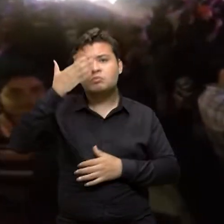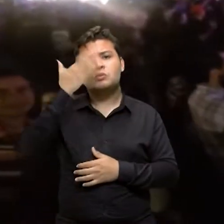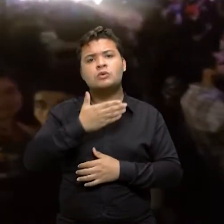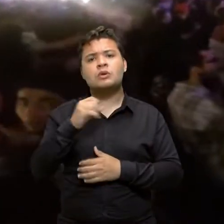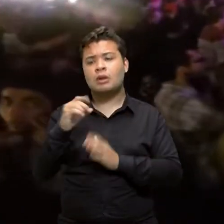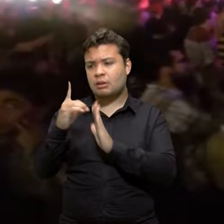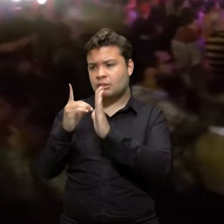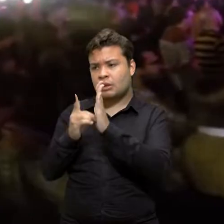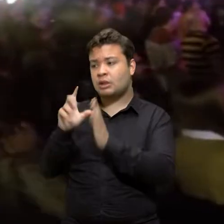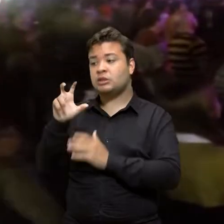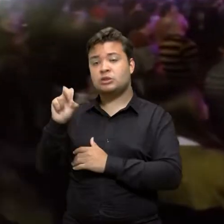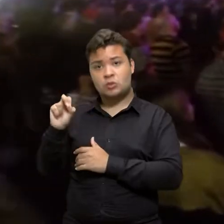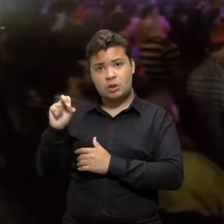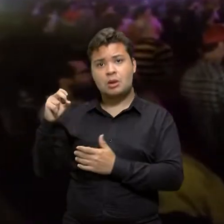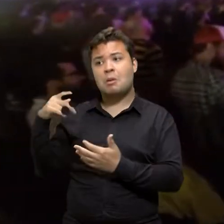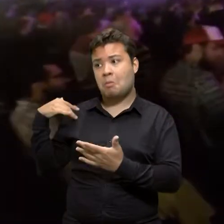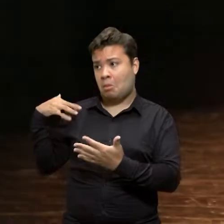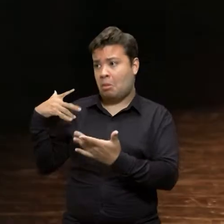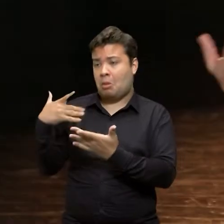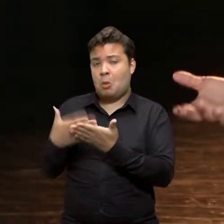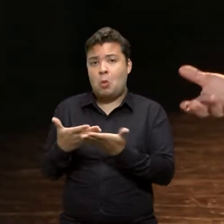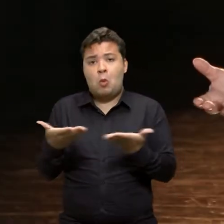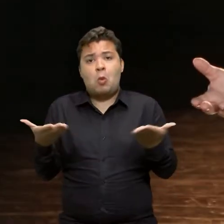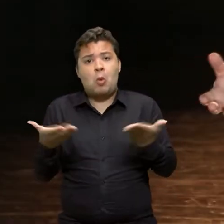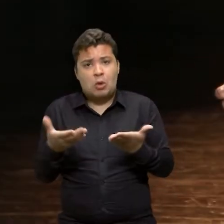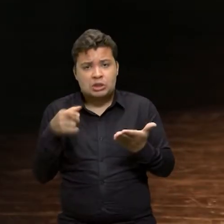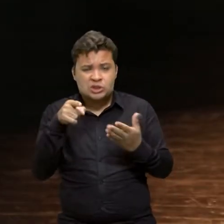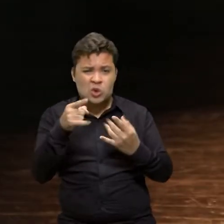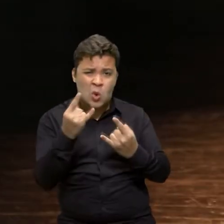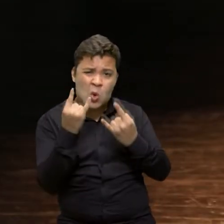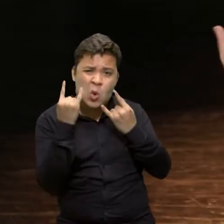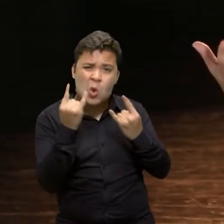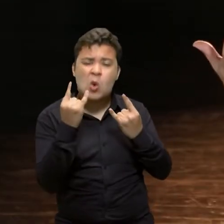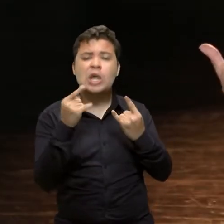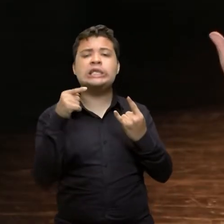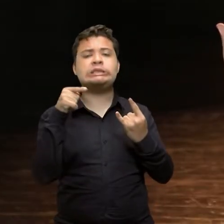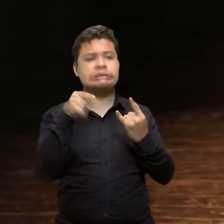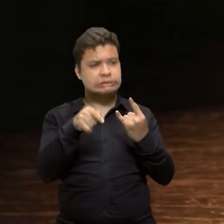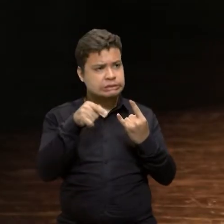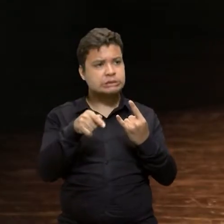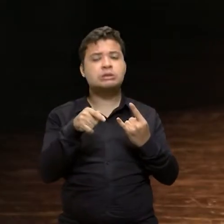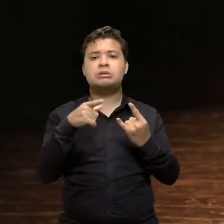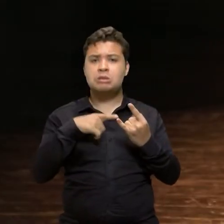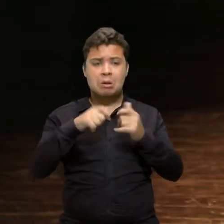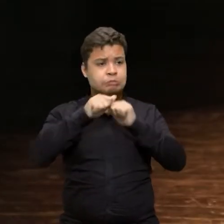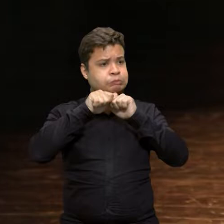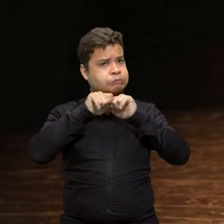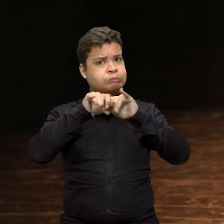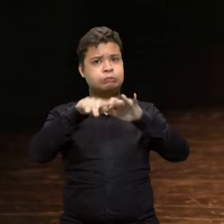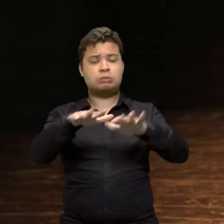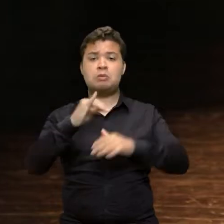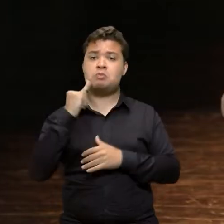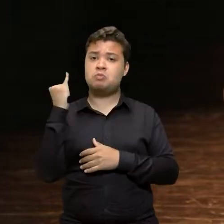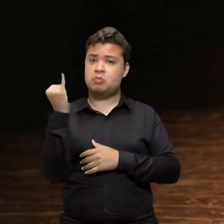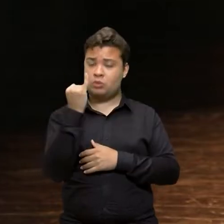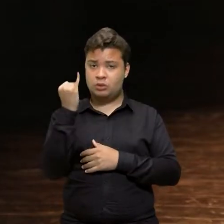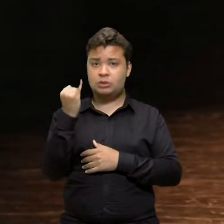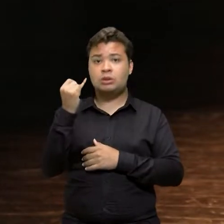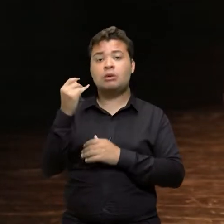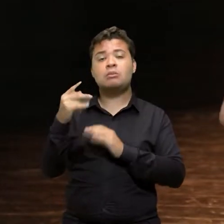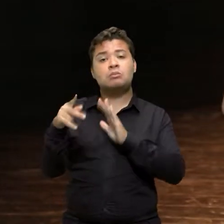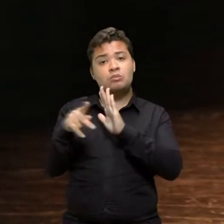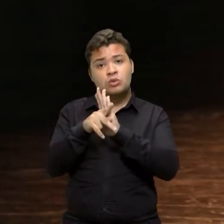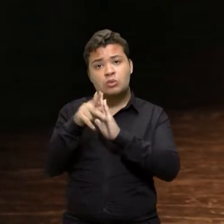demonstrar efetivamente que da década de 50 até hoje, esse gênero realmente vai ter uma relevância muito grande